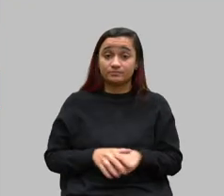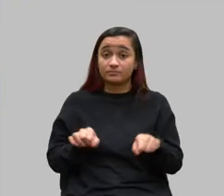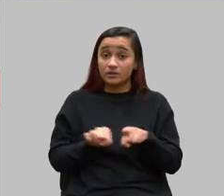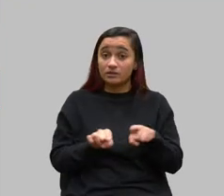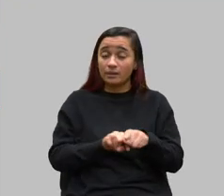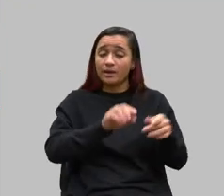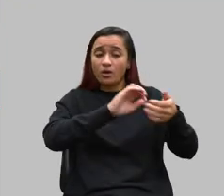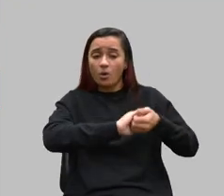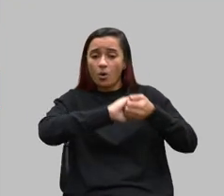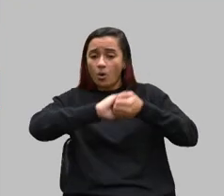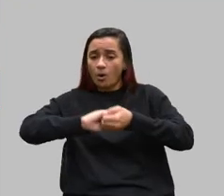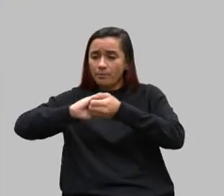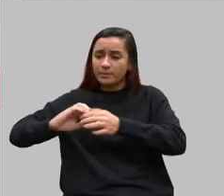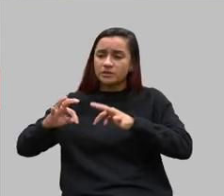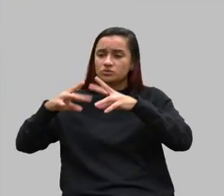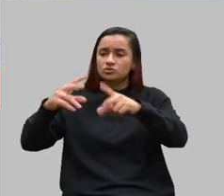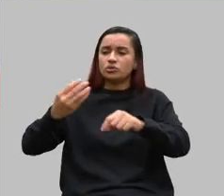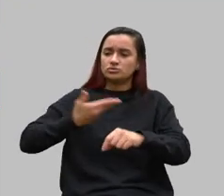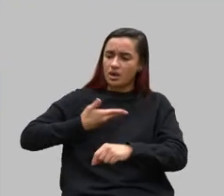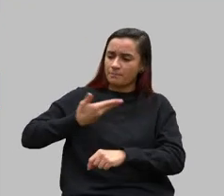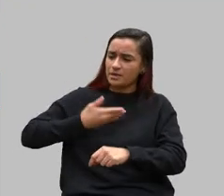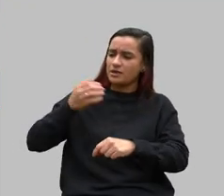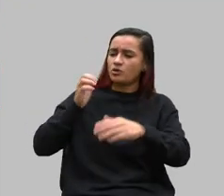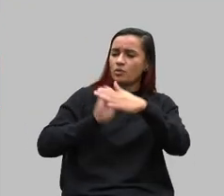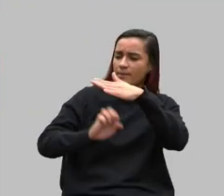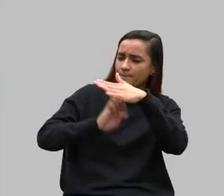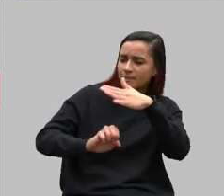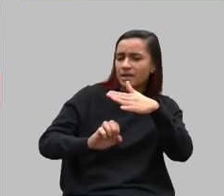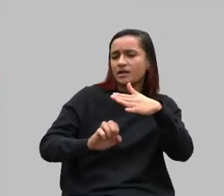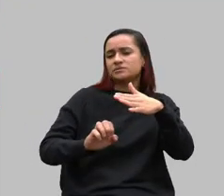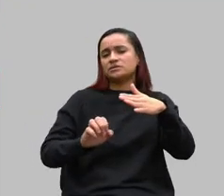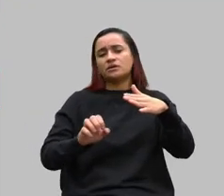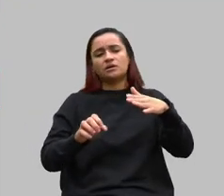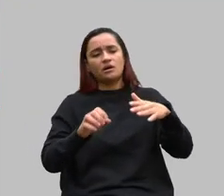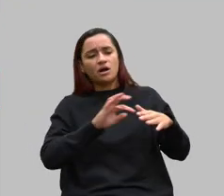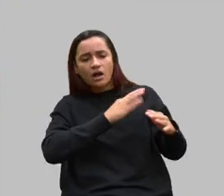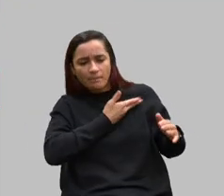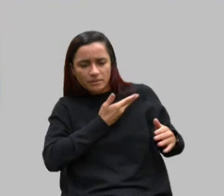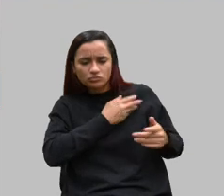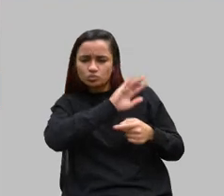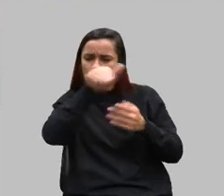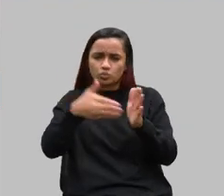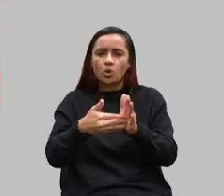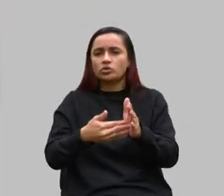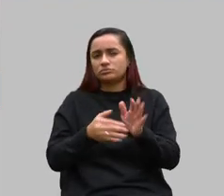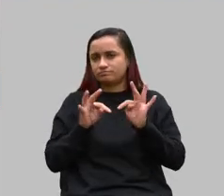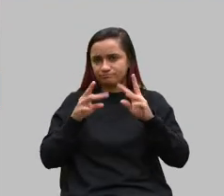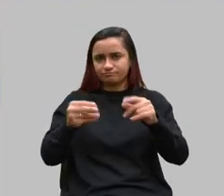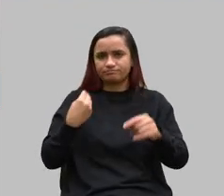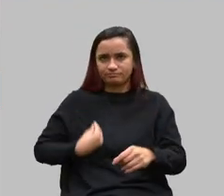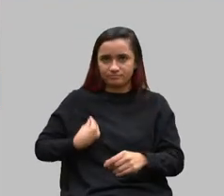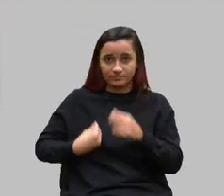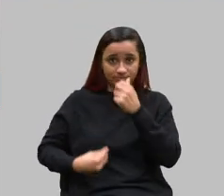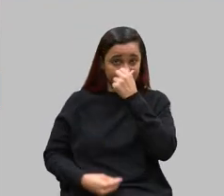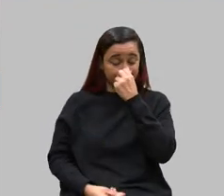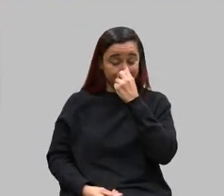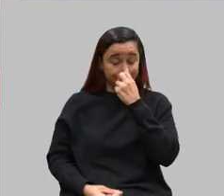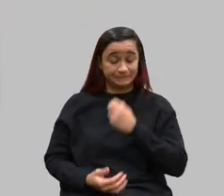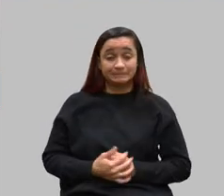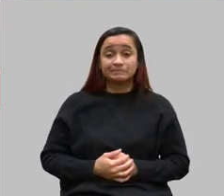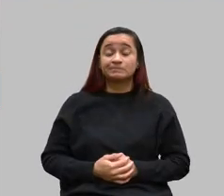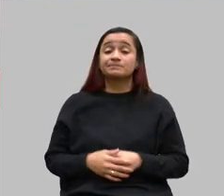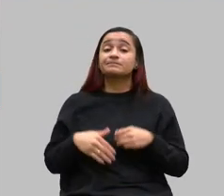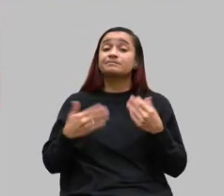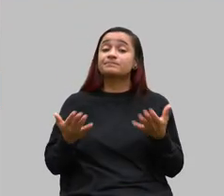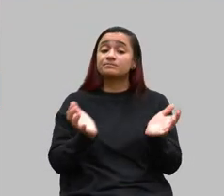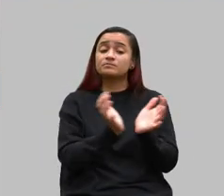instituições empresários colegas senhoras e senhores Setor Ferroviário eh a nível Mundial para